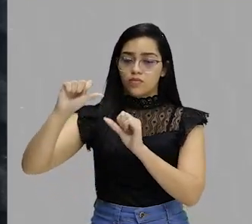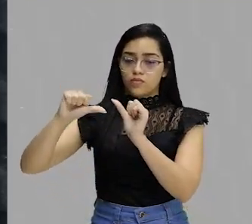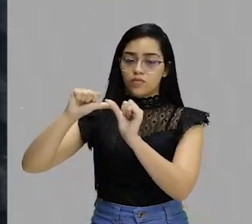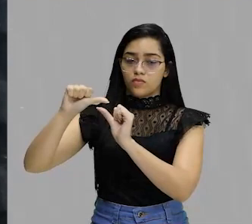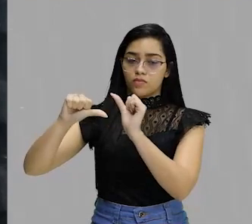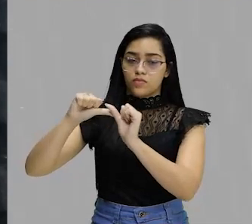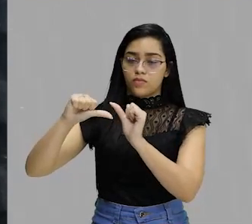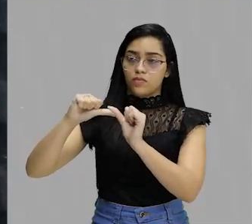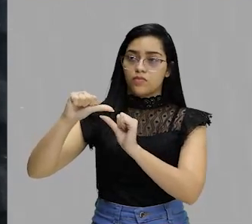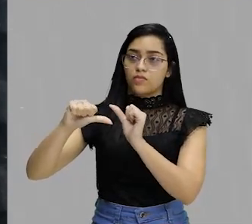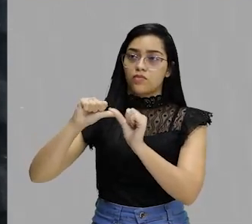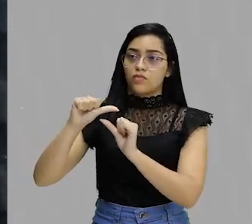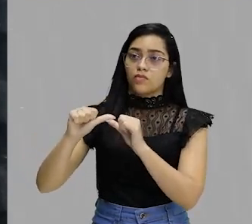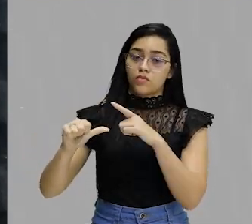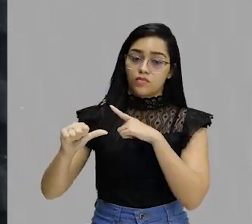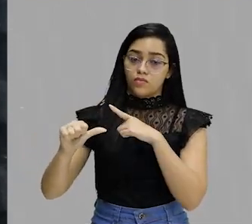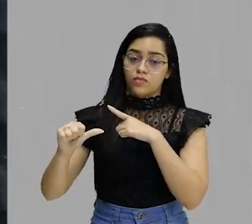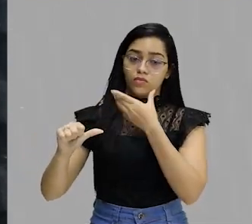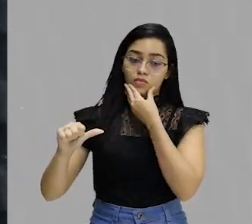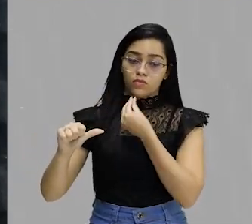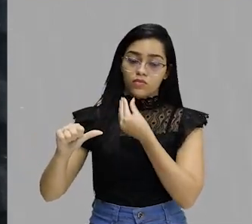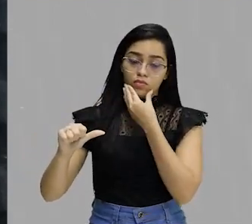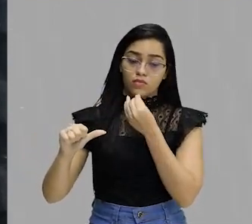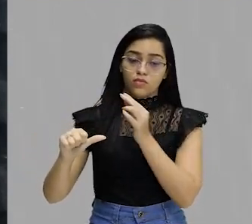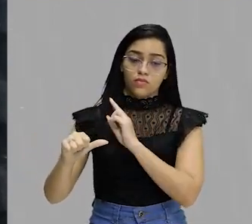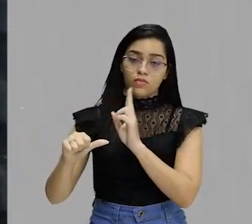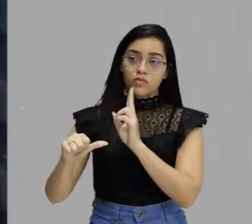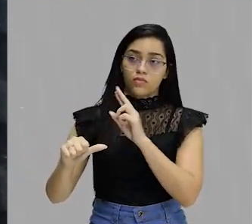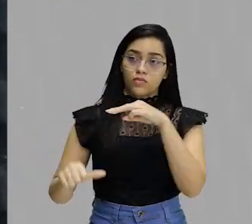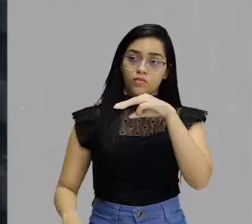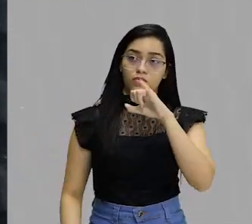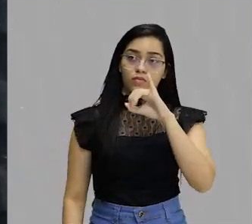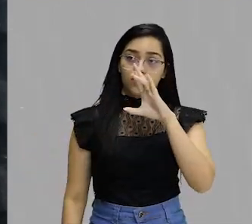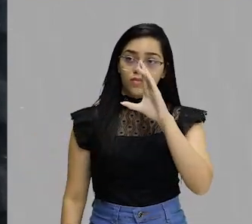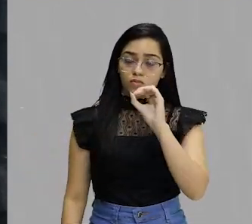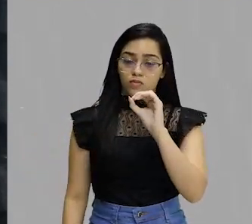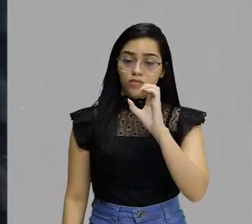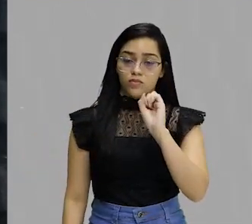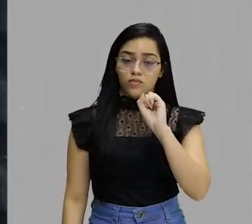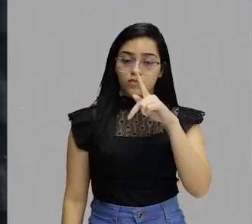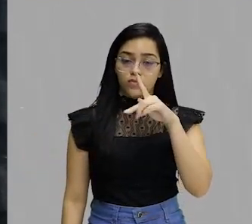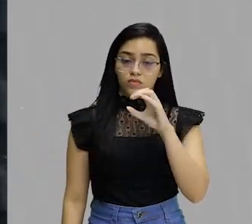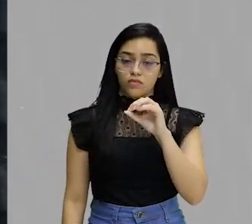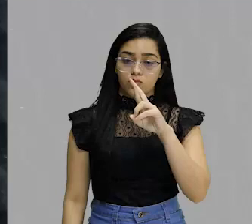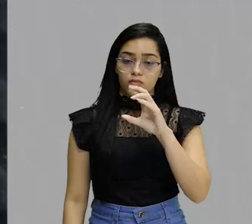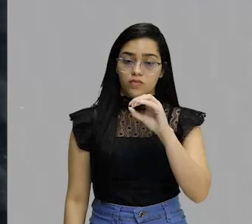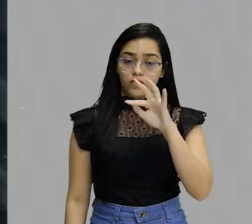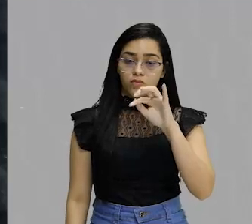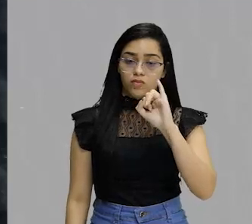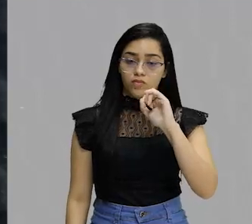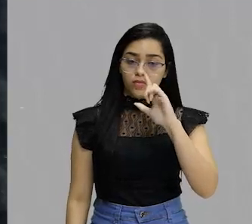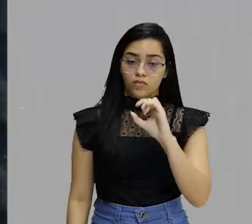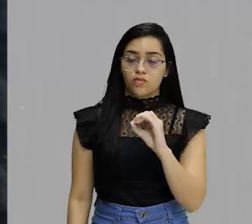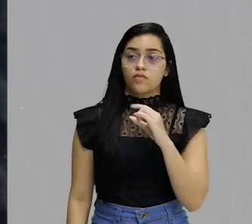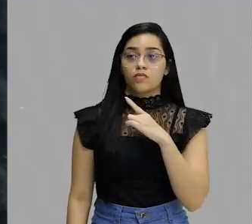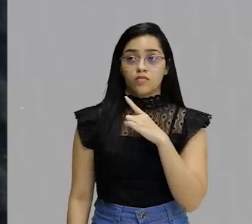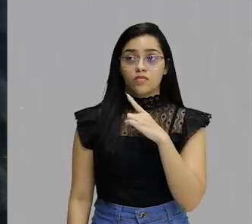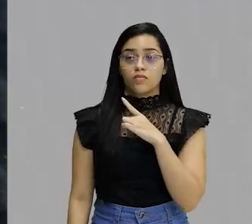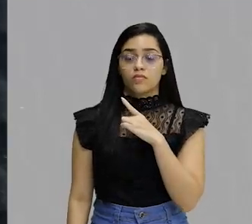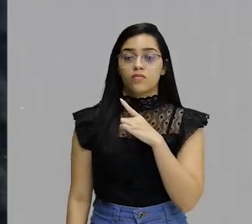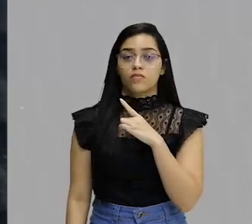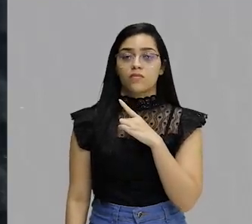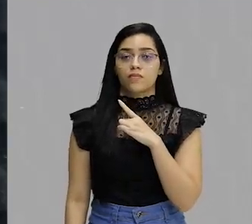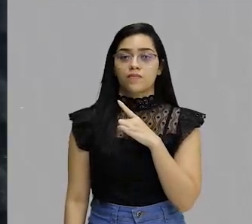modificadas desse estróbilo masculino, é chamado de microesporófilo. No interior do